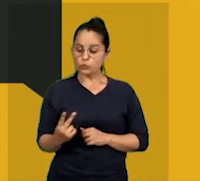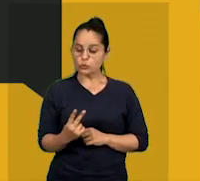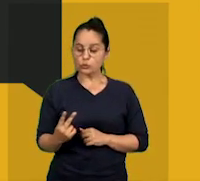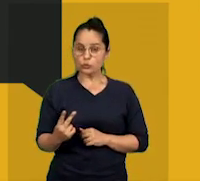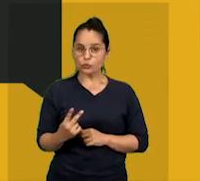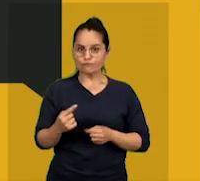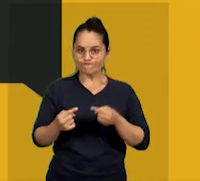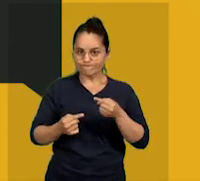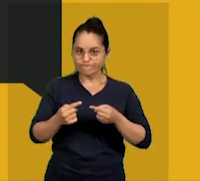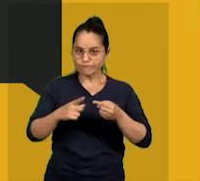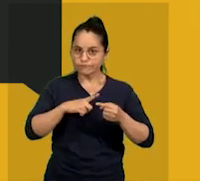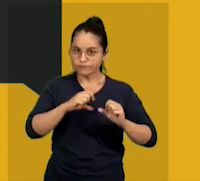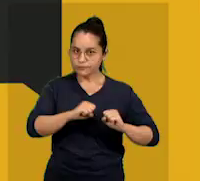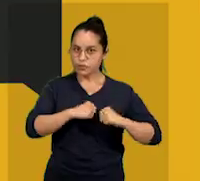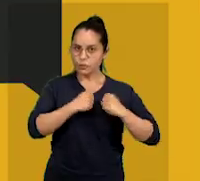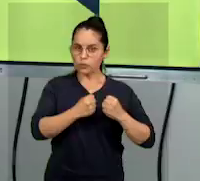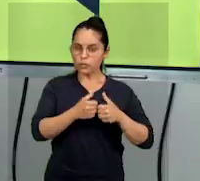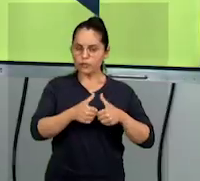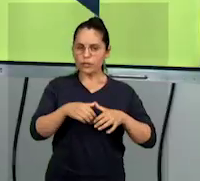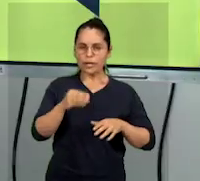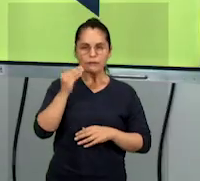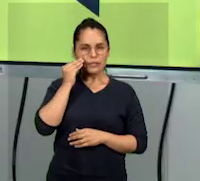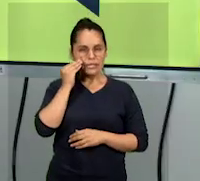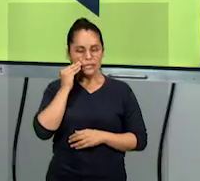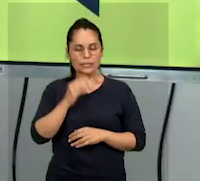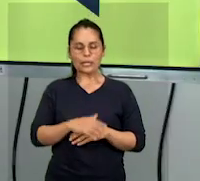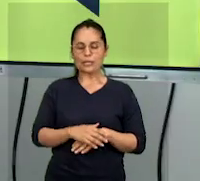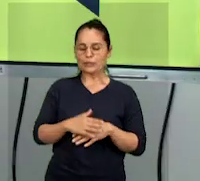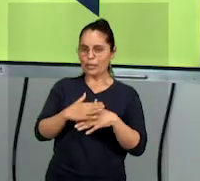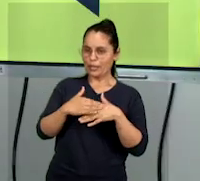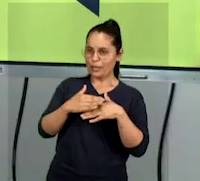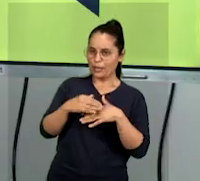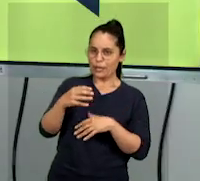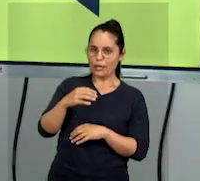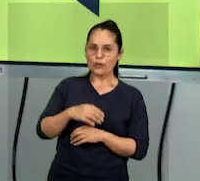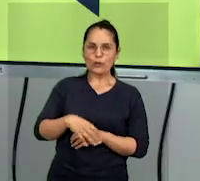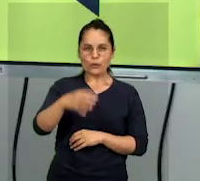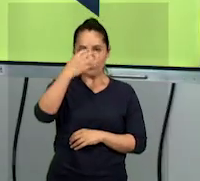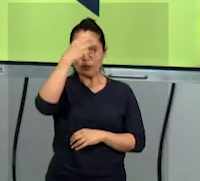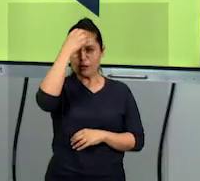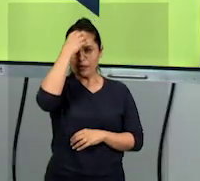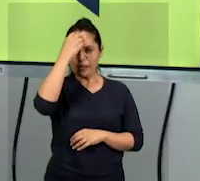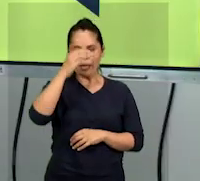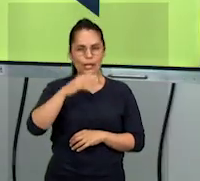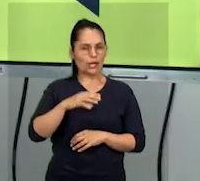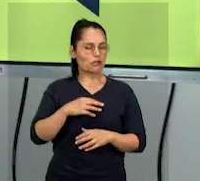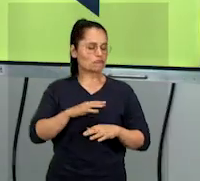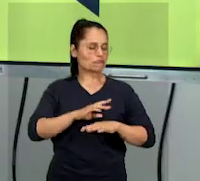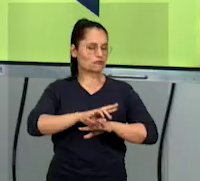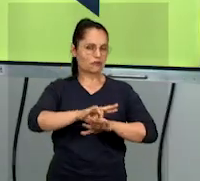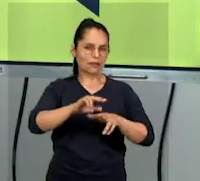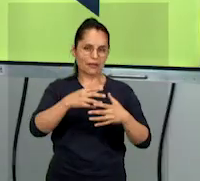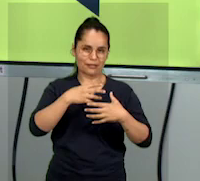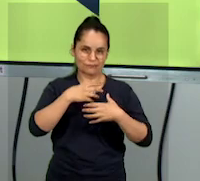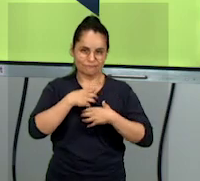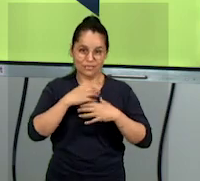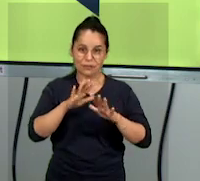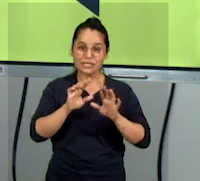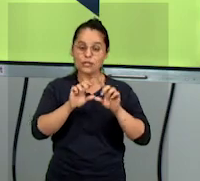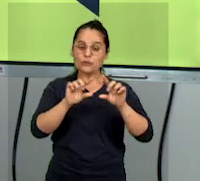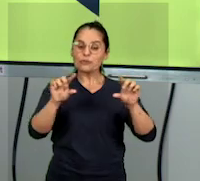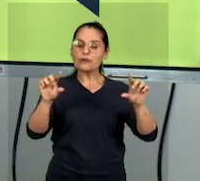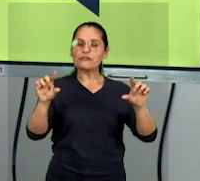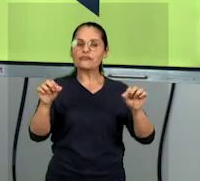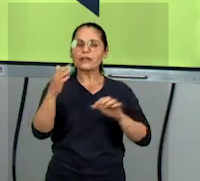nas disputas de poder, ficavam tentando agradar o rei, né, o imperador, de todas as maneiras. E aí uma frase